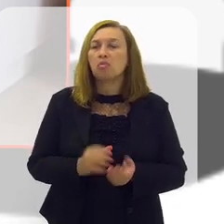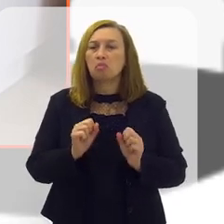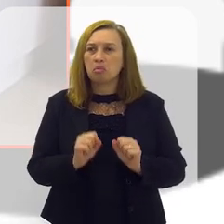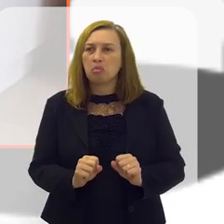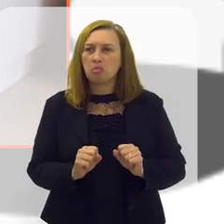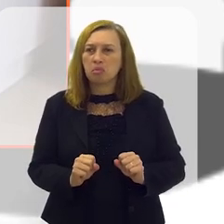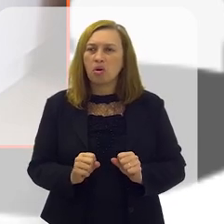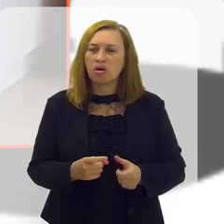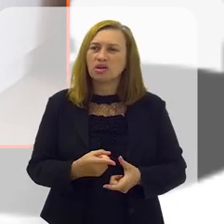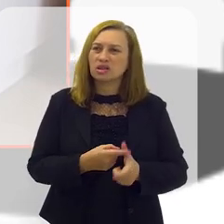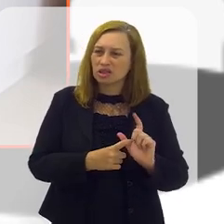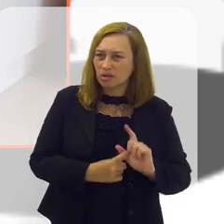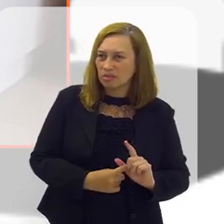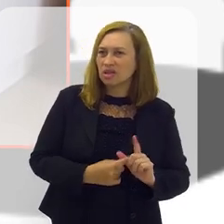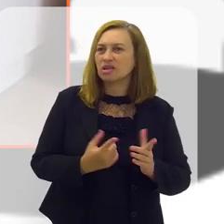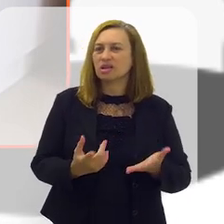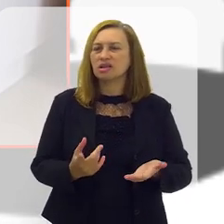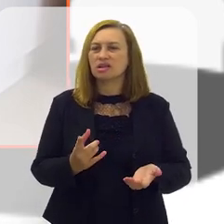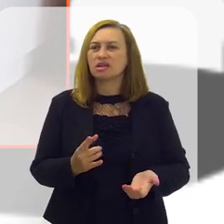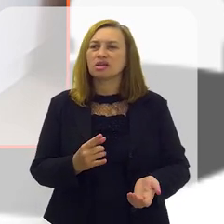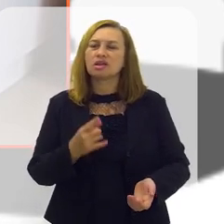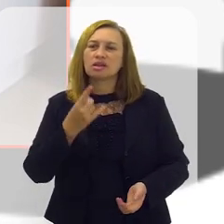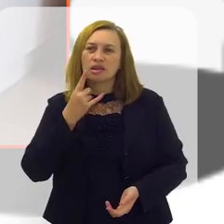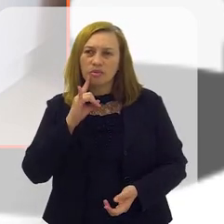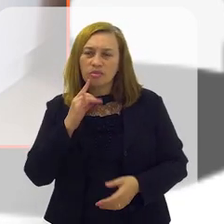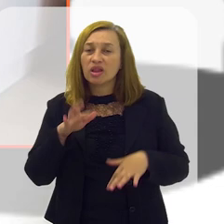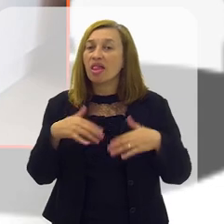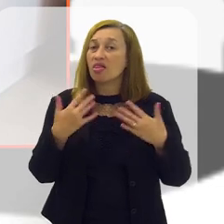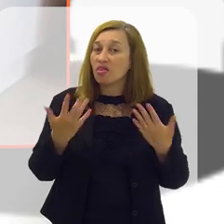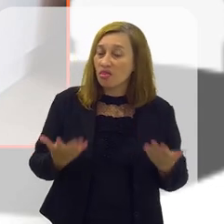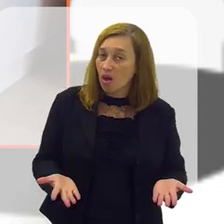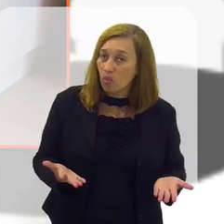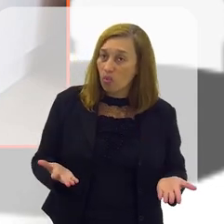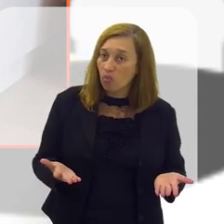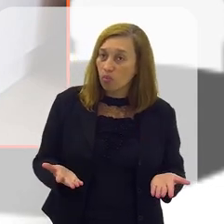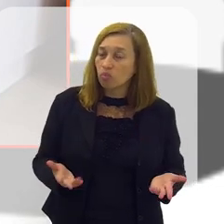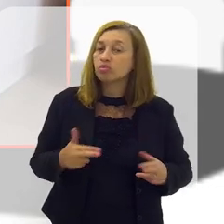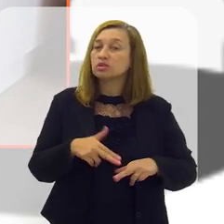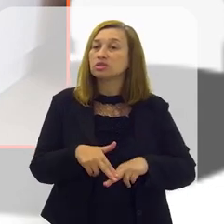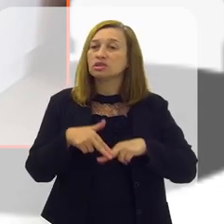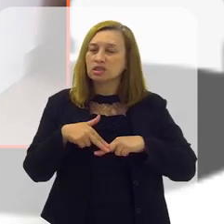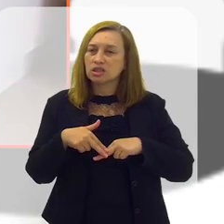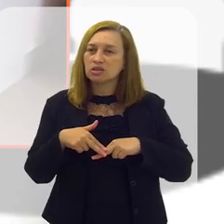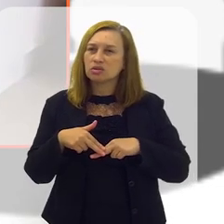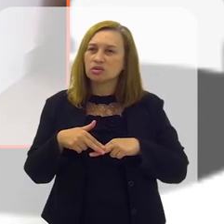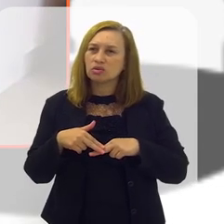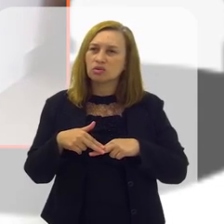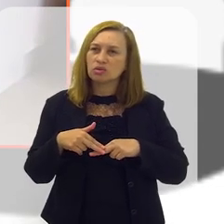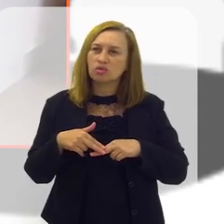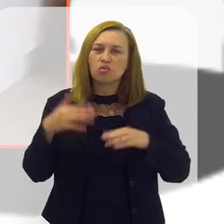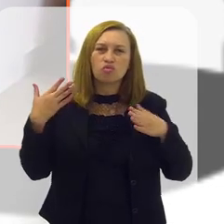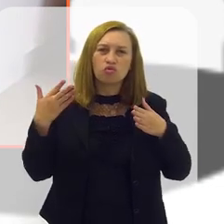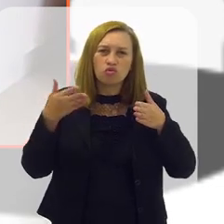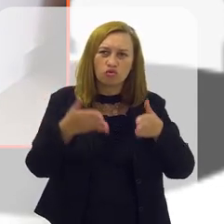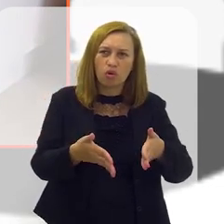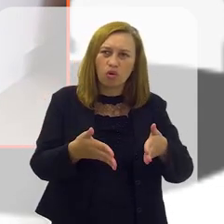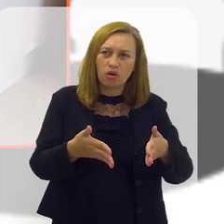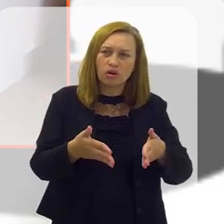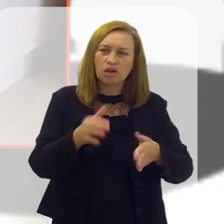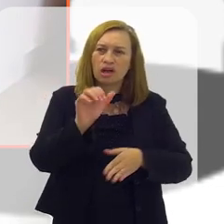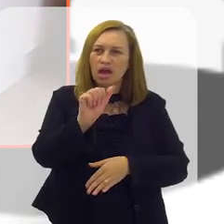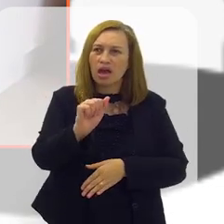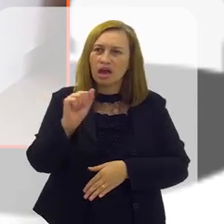pode se tornaram dependente da bebida alcoólica. Então, por isso que o